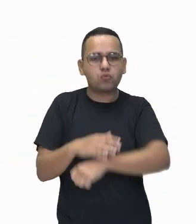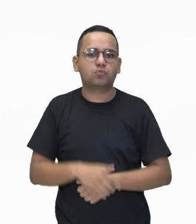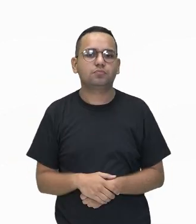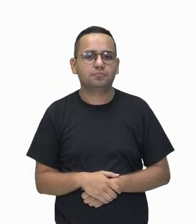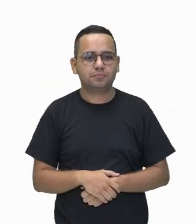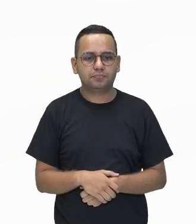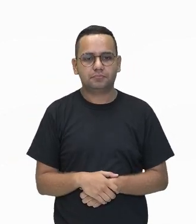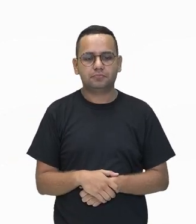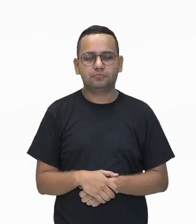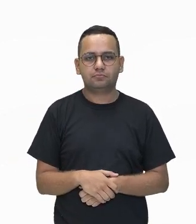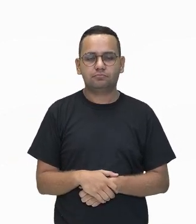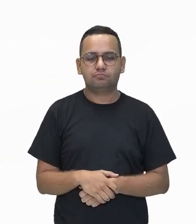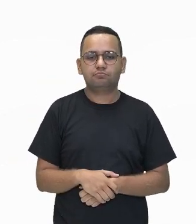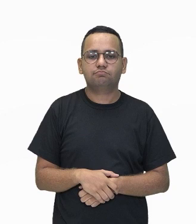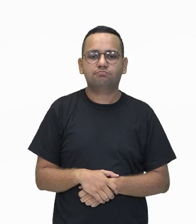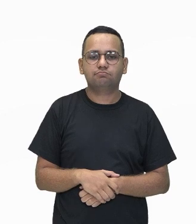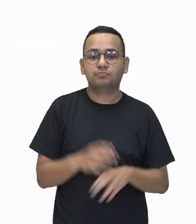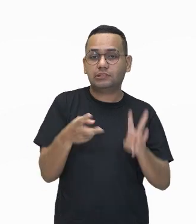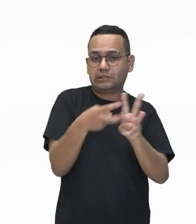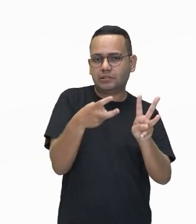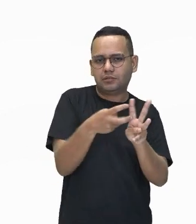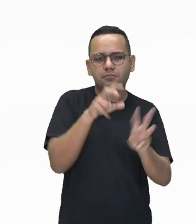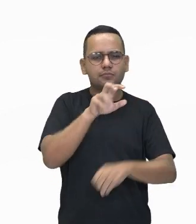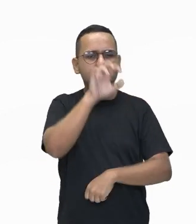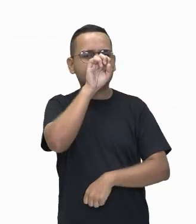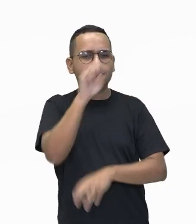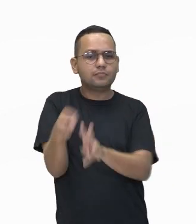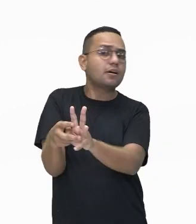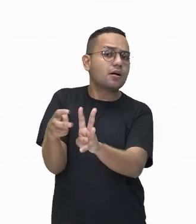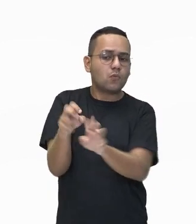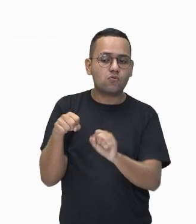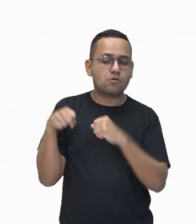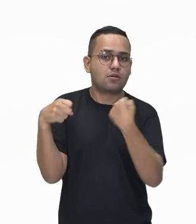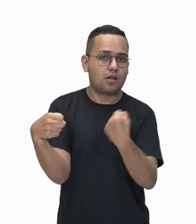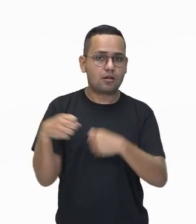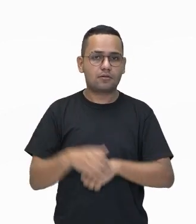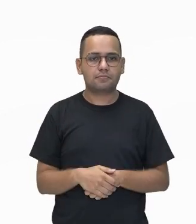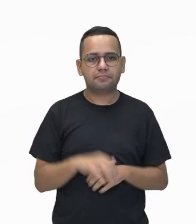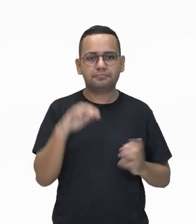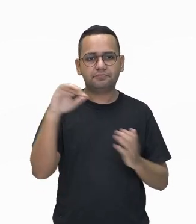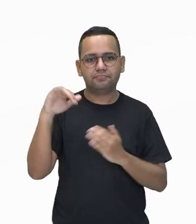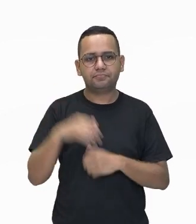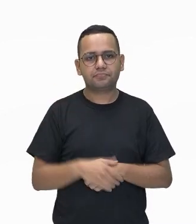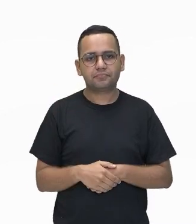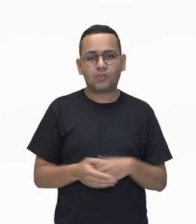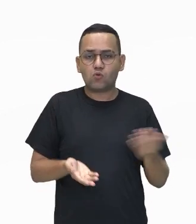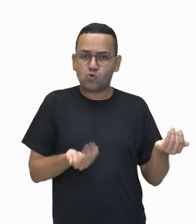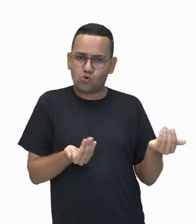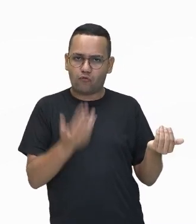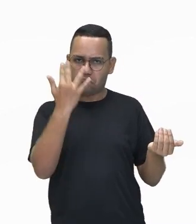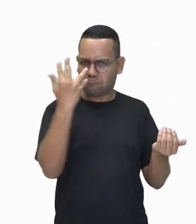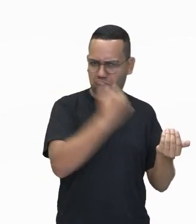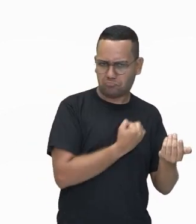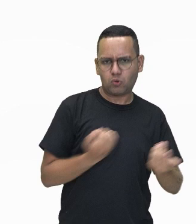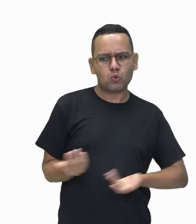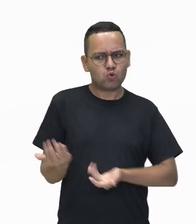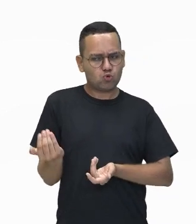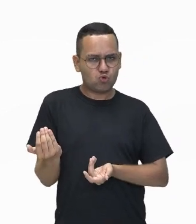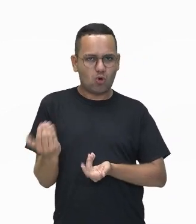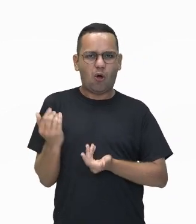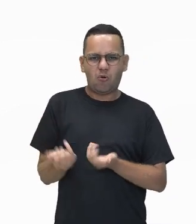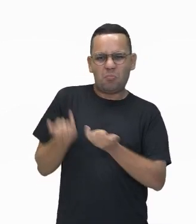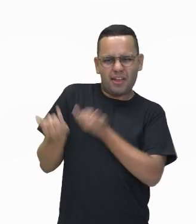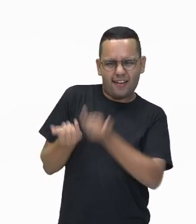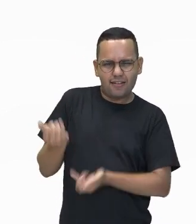queimou minha tez. Cabocla cheirosa, caboclo guerreiro, Cunhantã, Viçosa, Curumim,